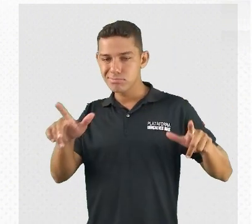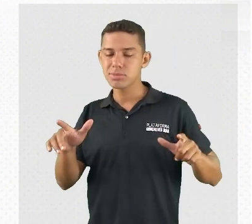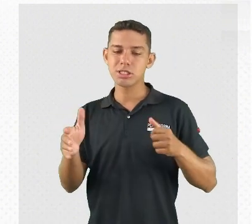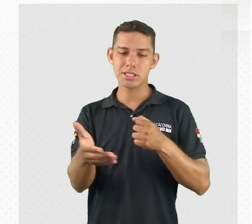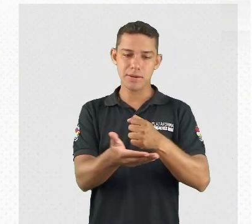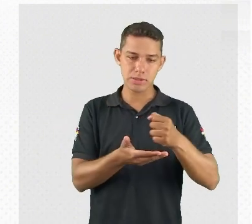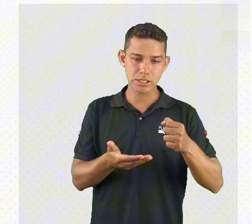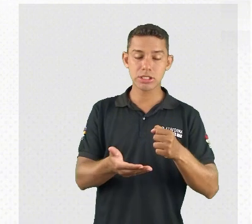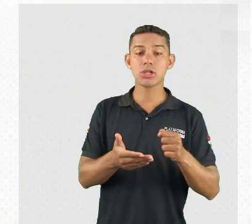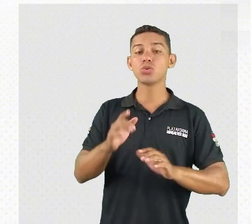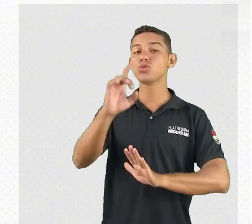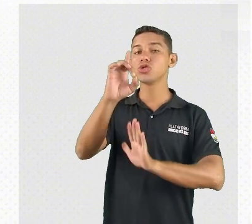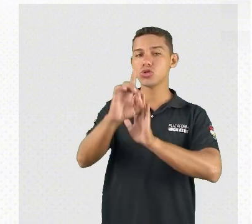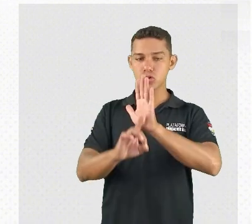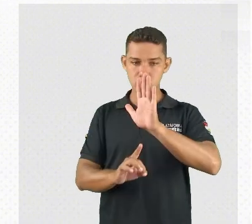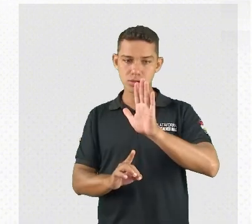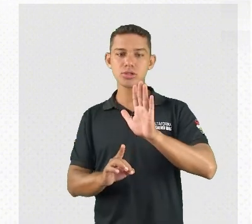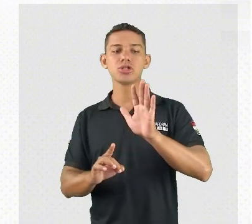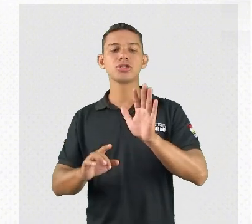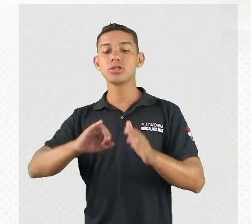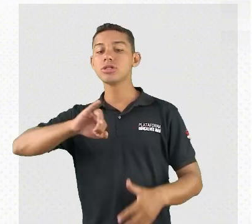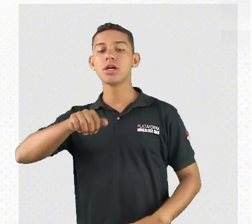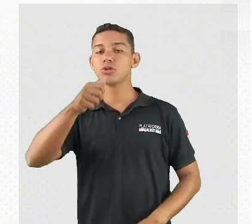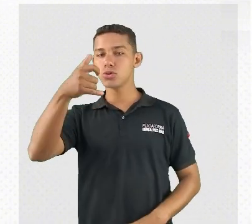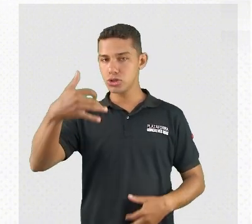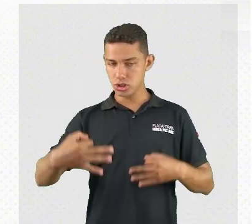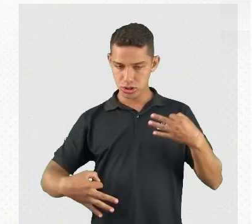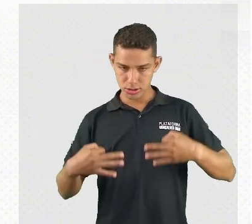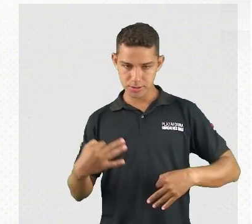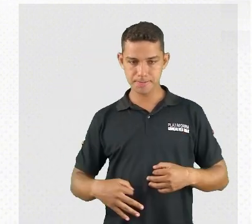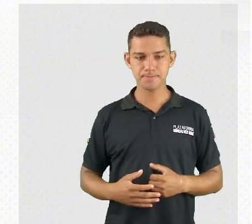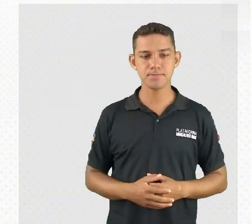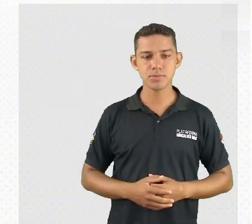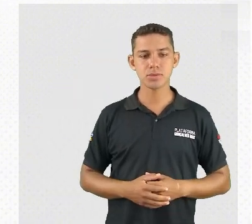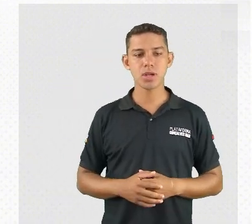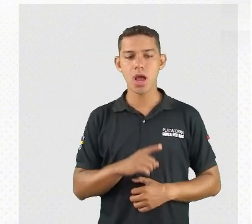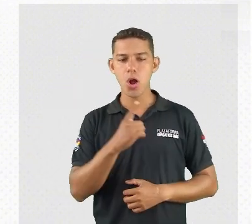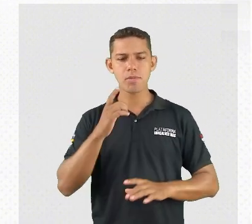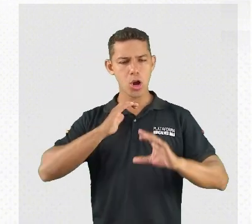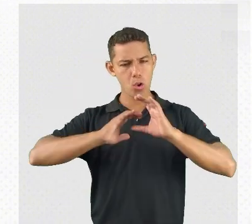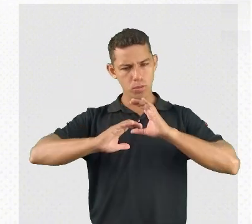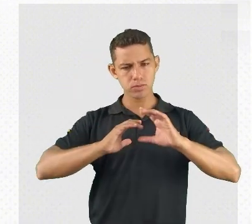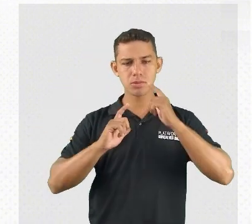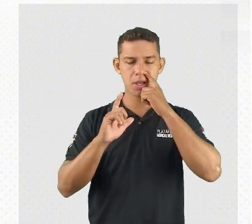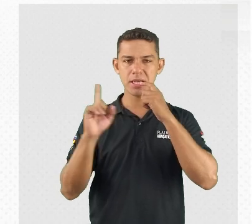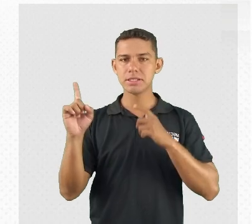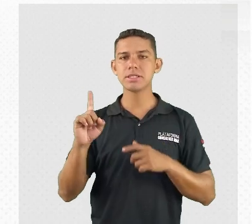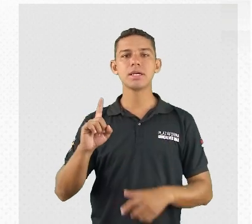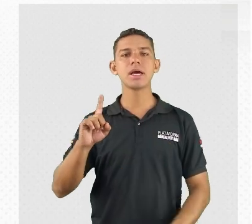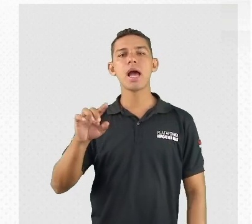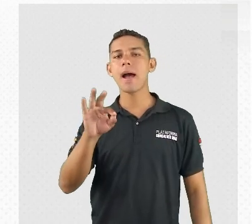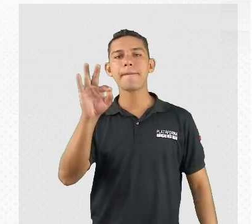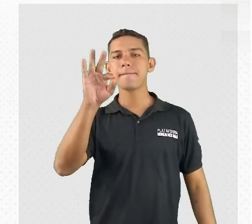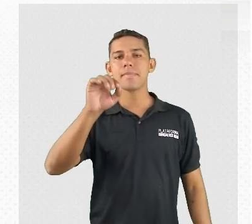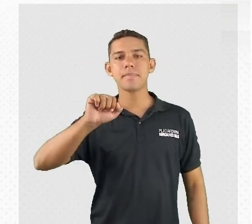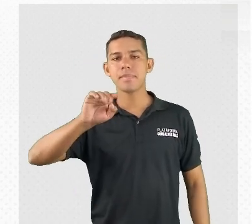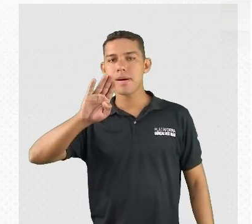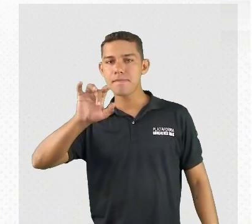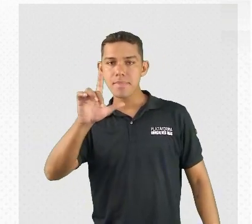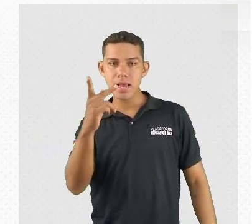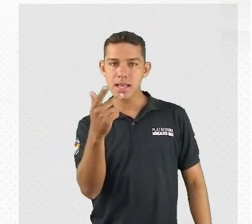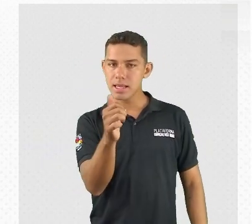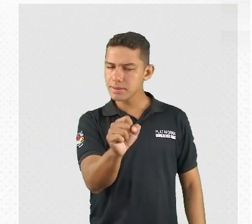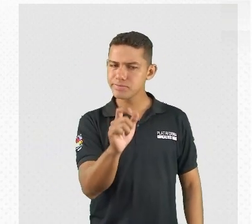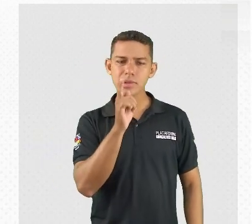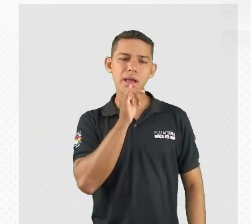baseada no direito e na justiça. Uma comunidade de abelhas, por exemplo, né? O Aristóteles